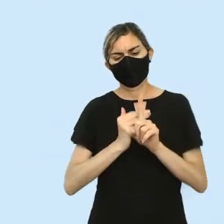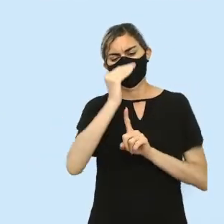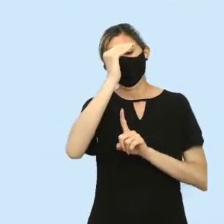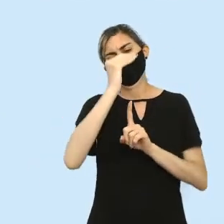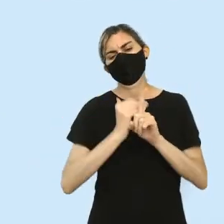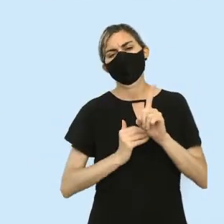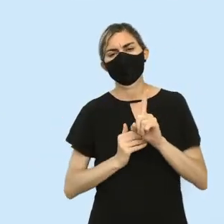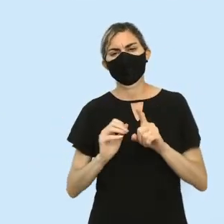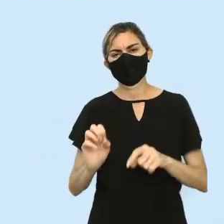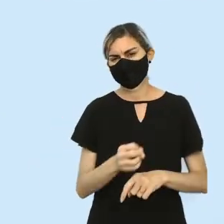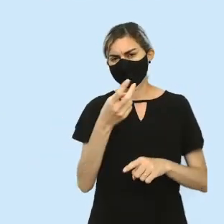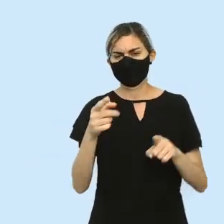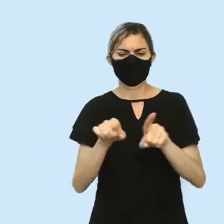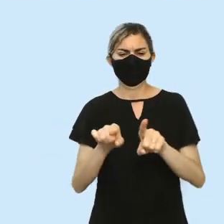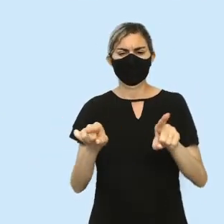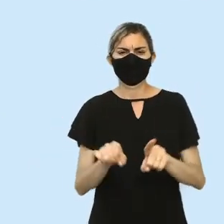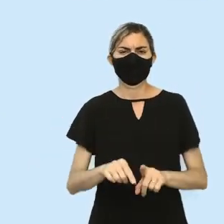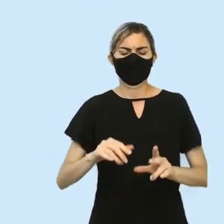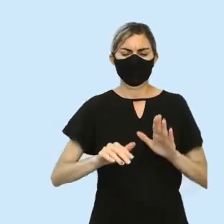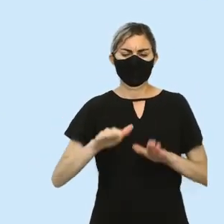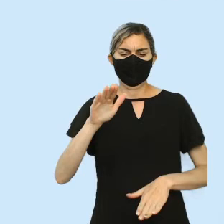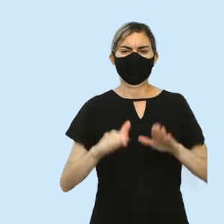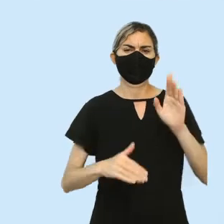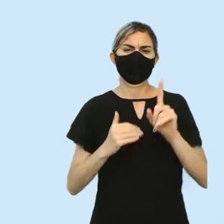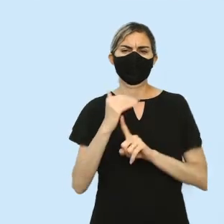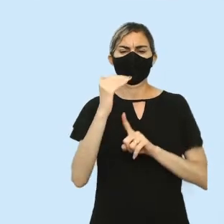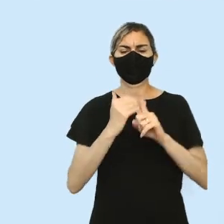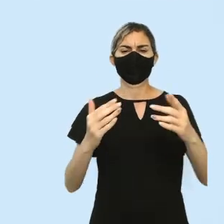térmica ou também chamada capacidade